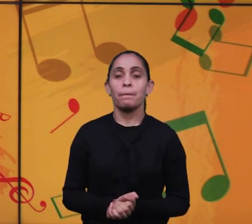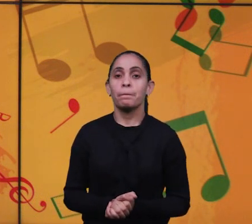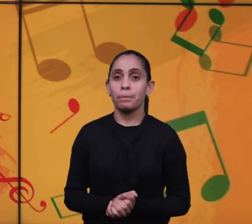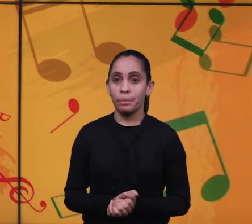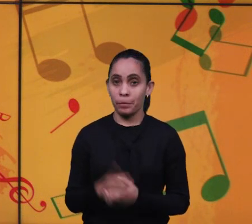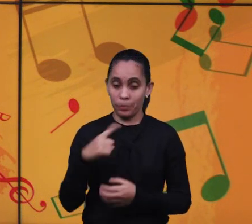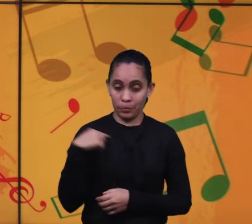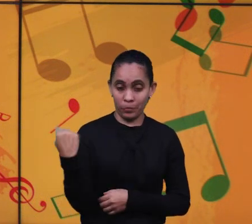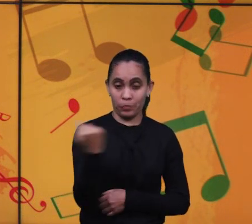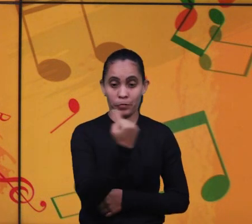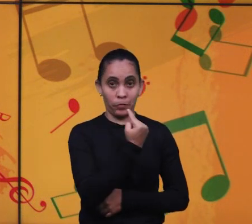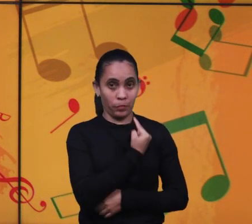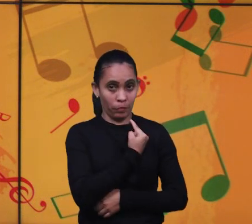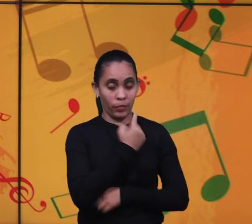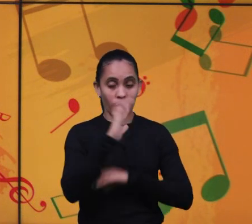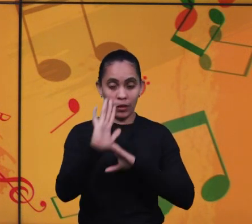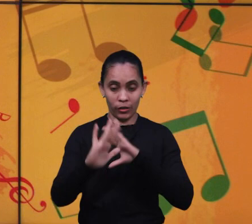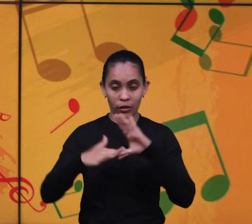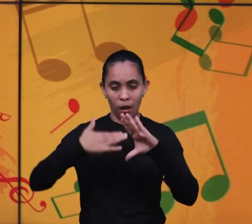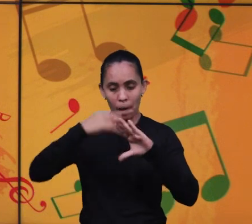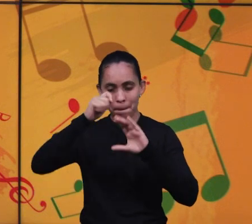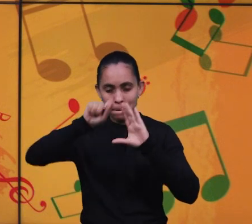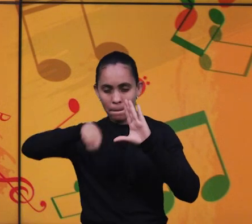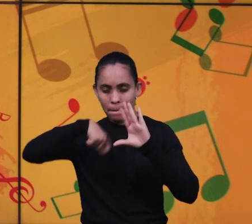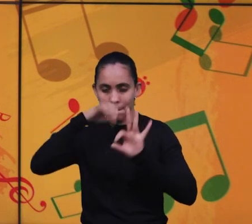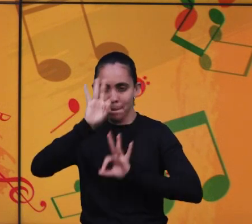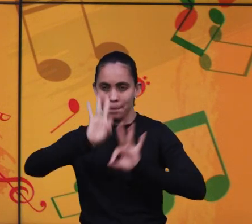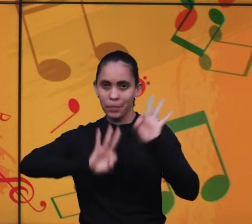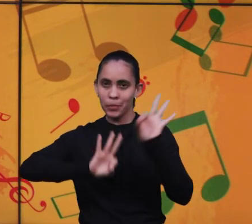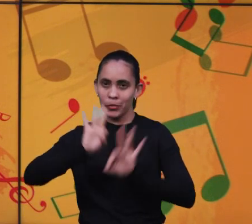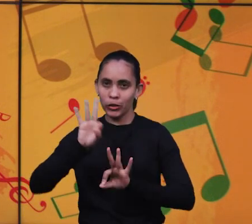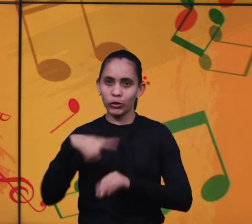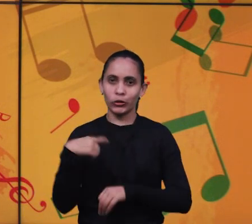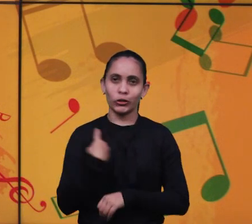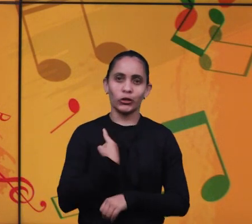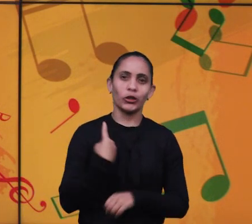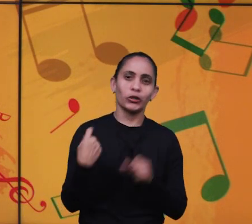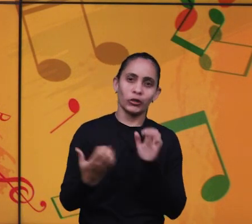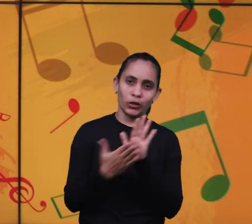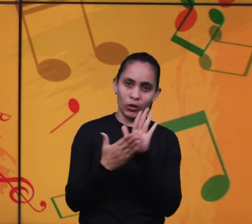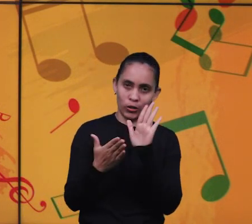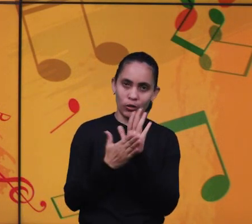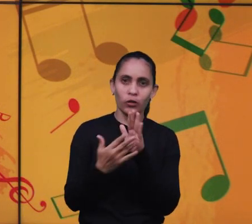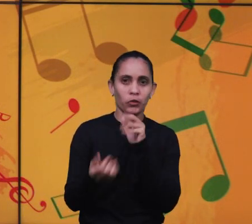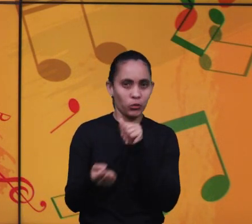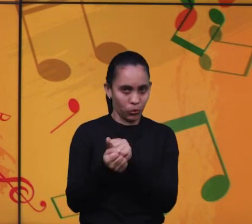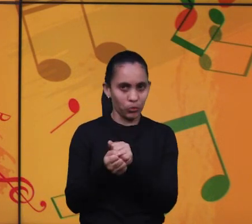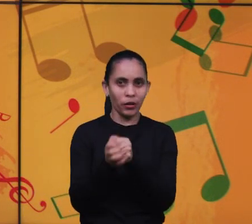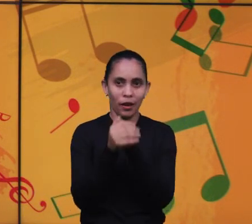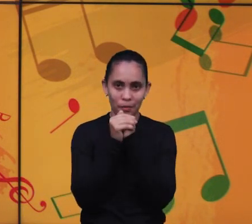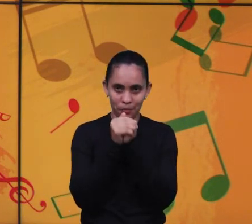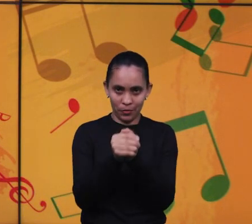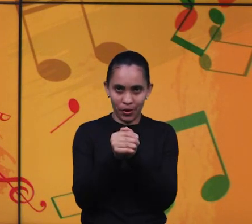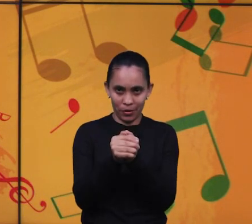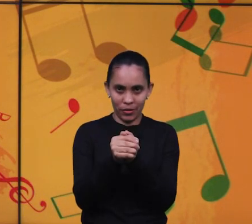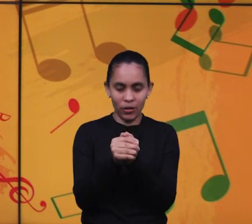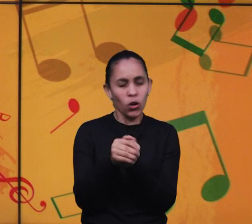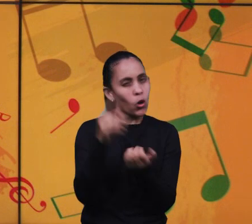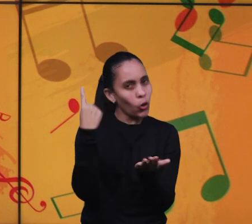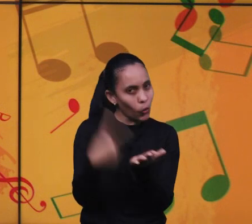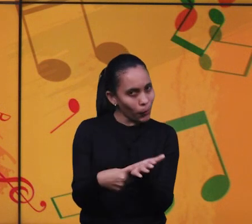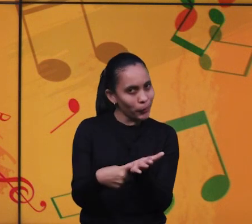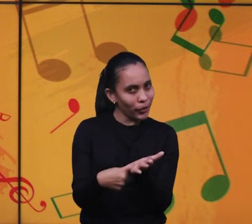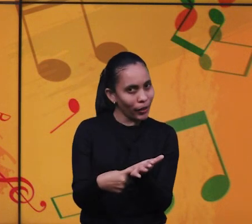contato@radiomanaim.com.br, que nós vamos editar, preparar uma montagem para tocarmos junto este louvor.